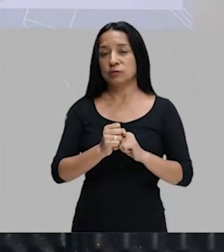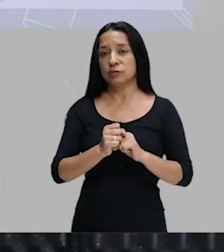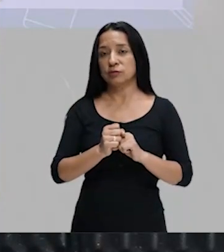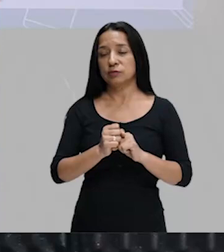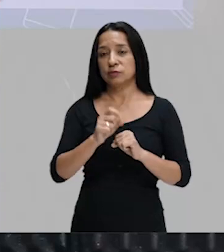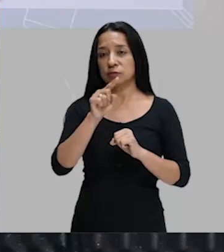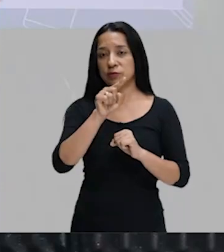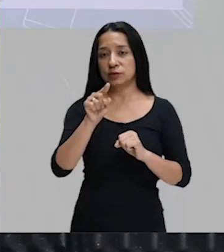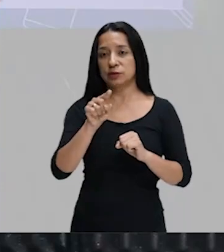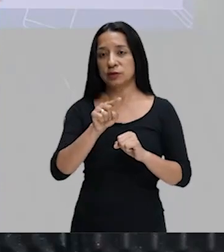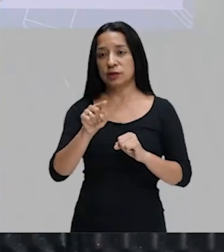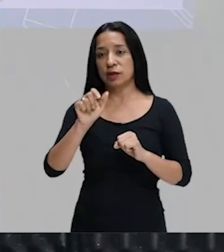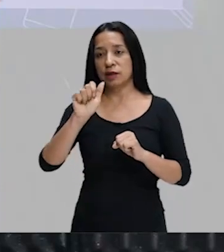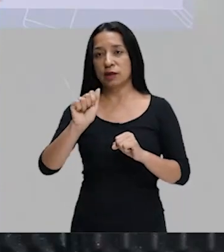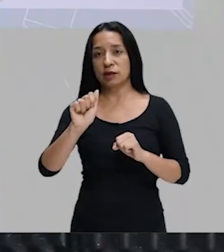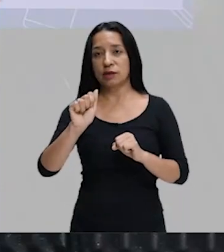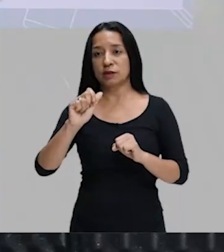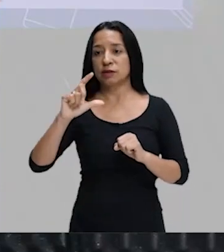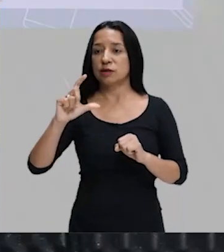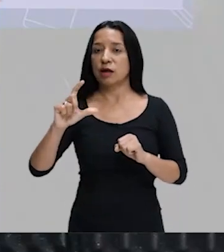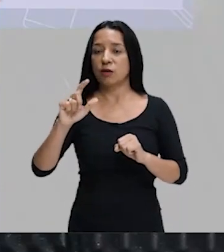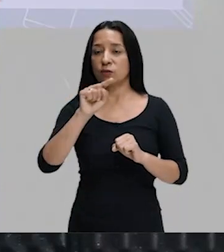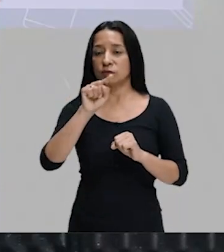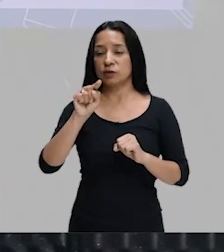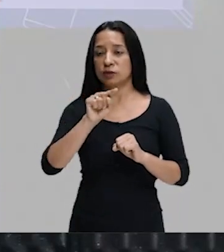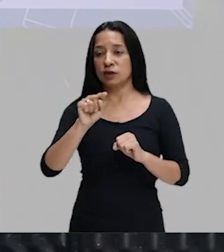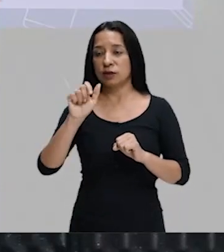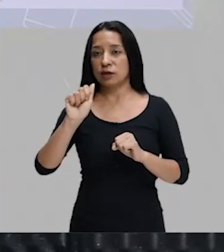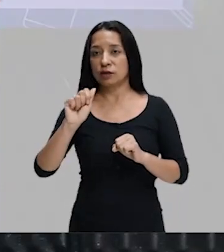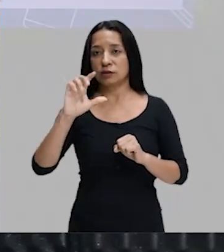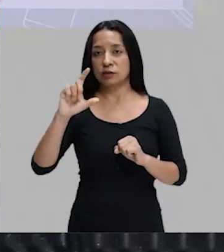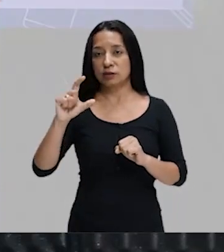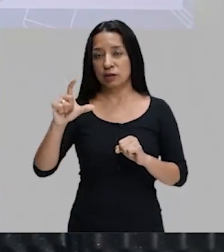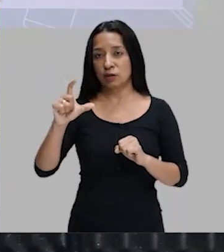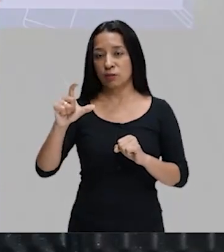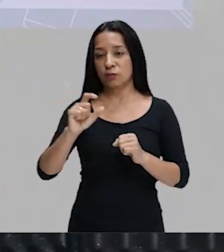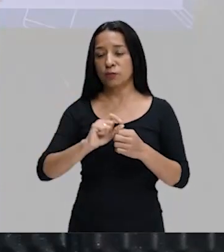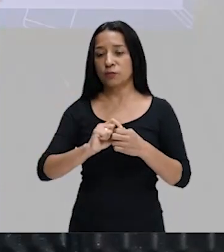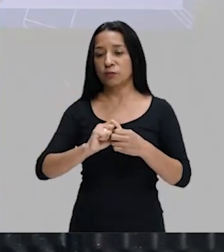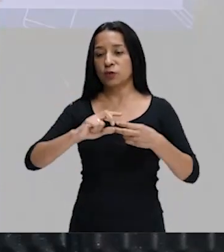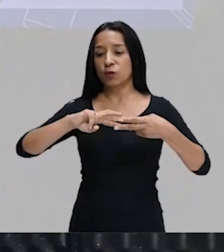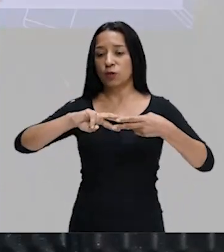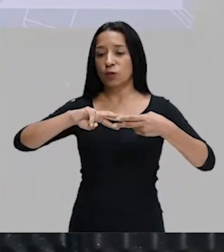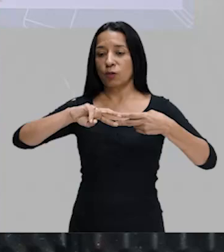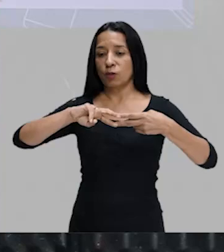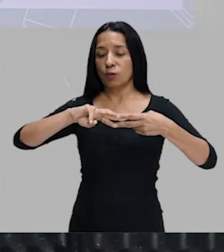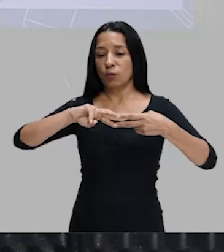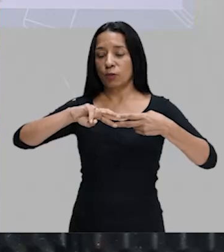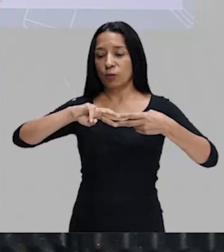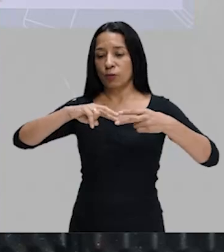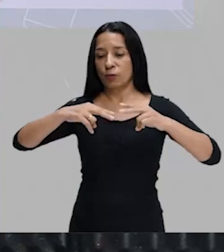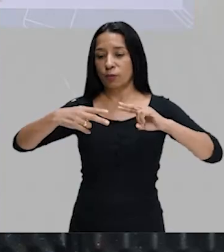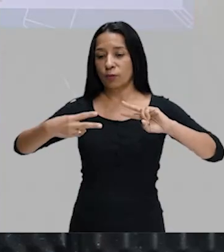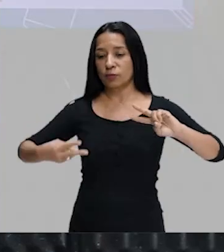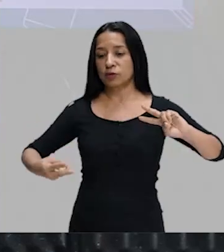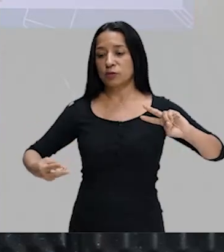ZAzão, ou seja, homozigoto dominante. Eu vou ter o macho que vai